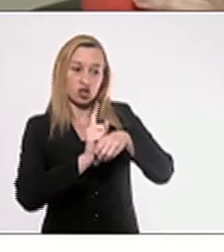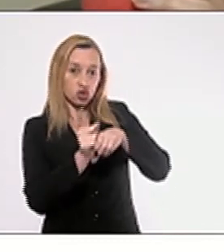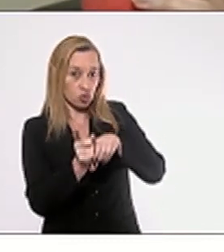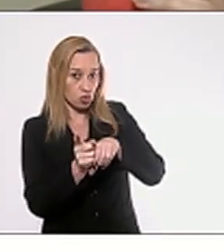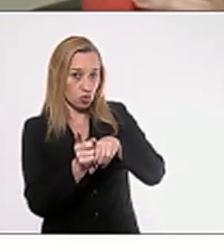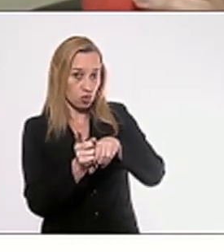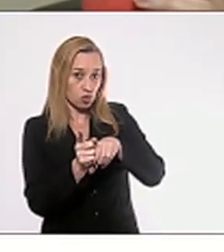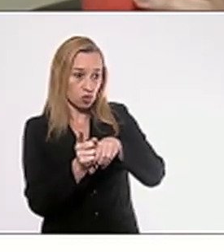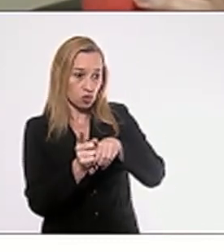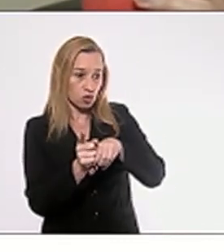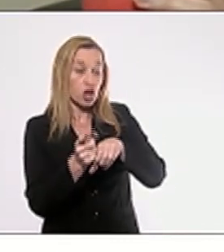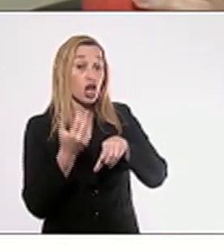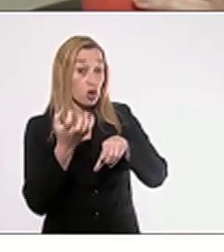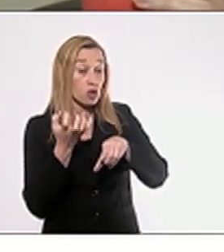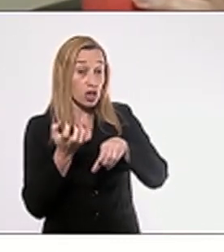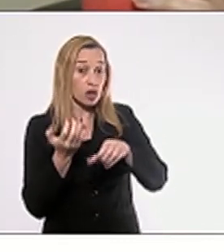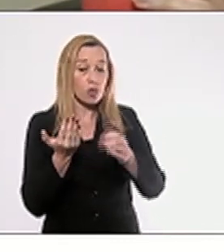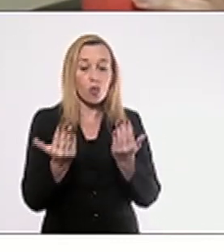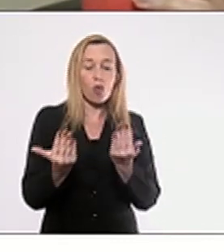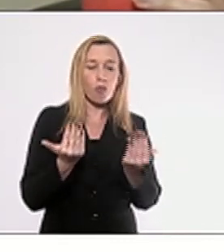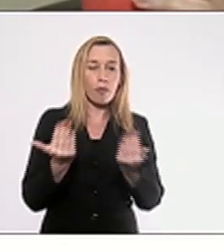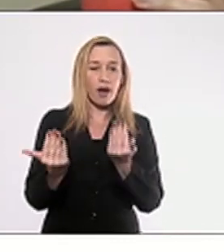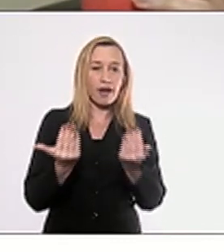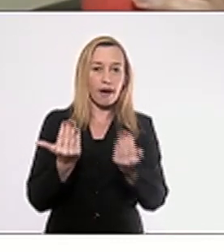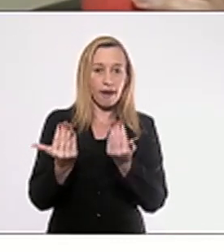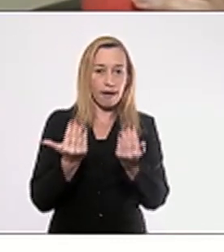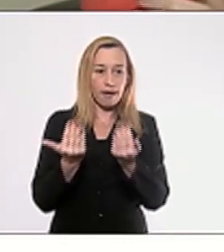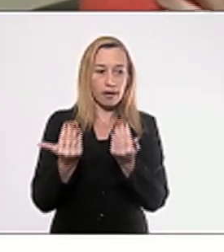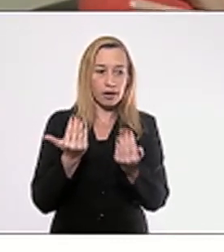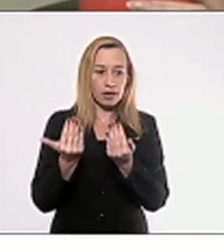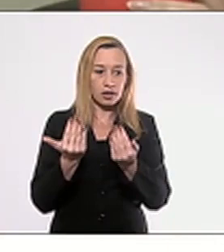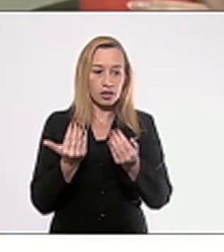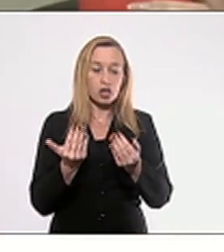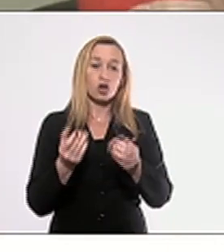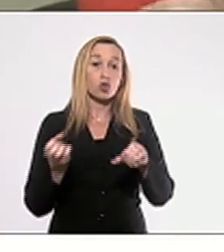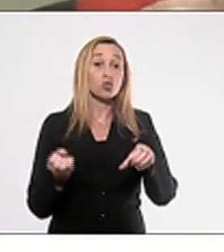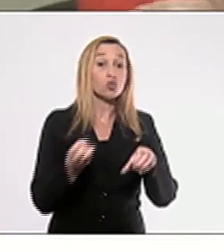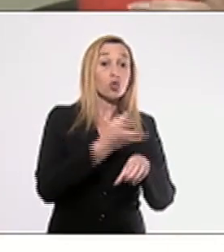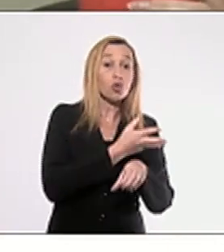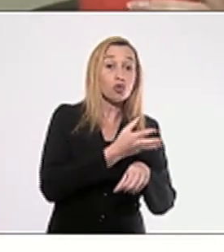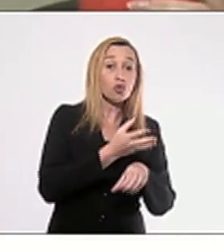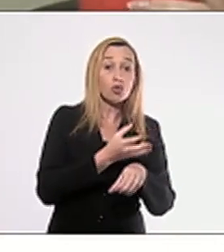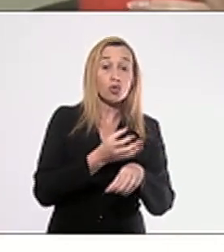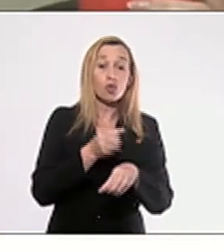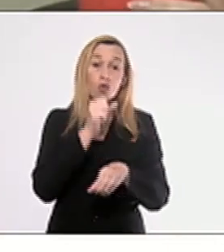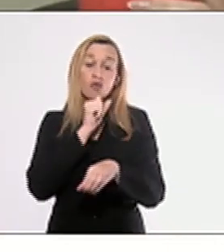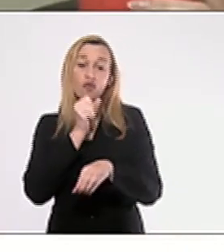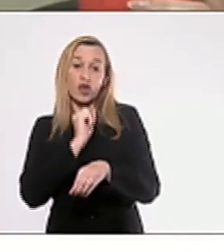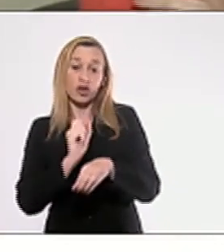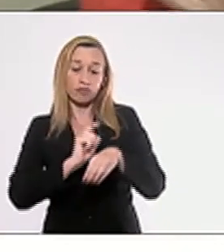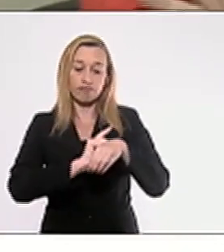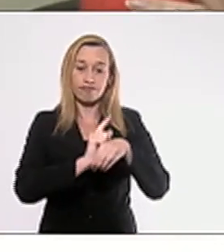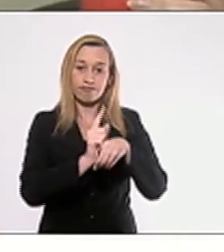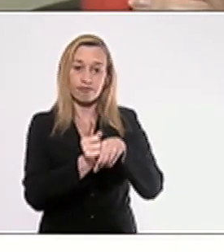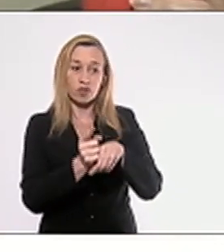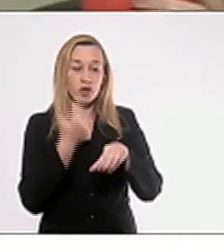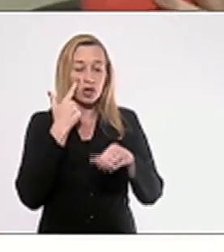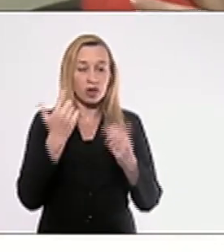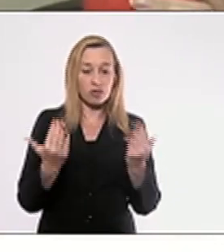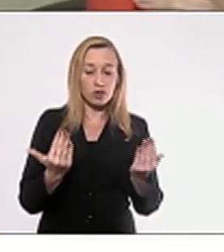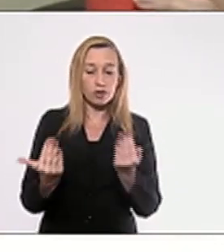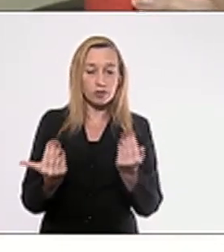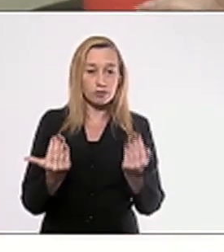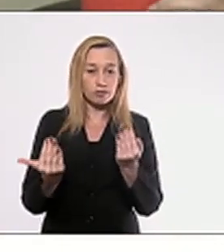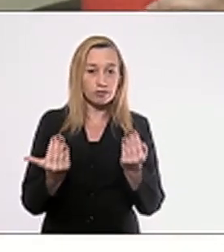mecânico, e eu quero comparar as medições, porque se o ultrassônico não mede o ar, então a diferença das medições